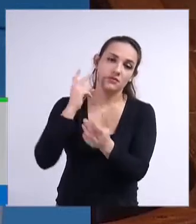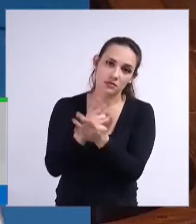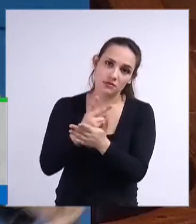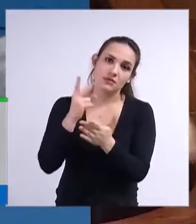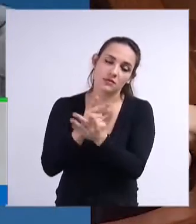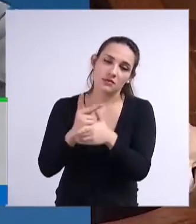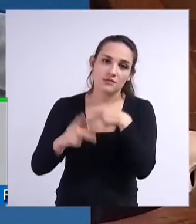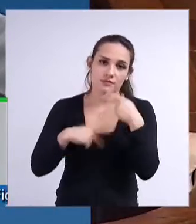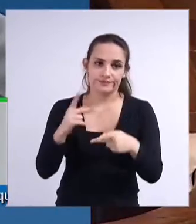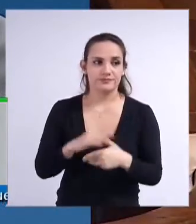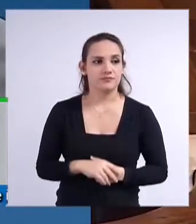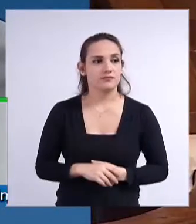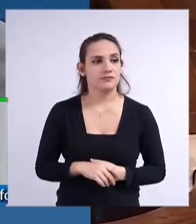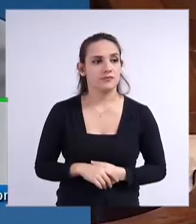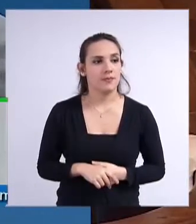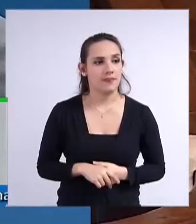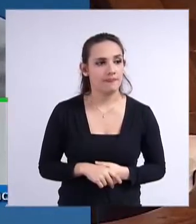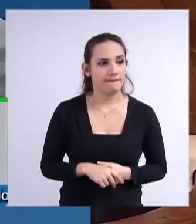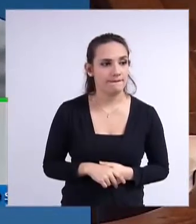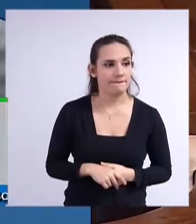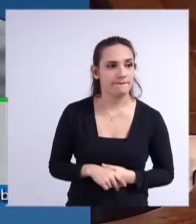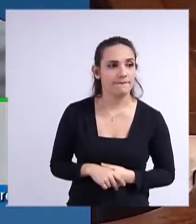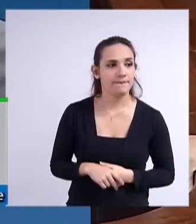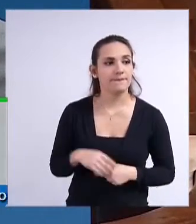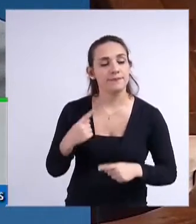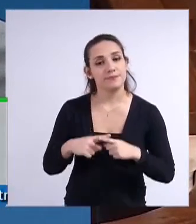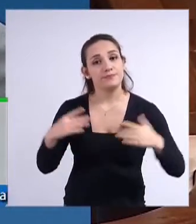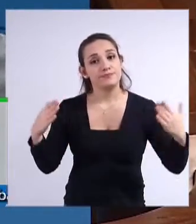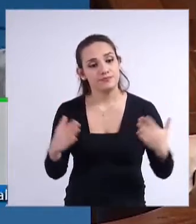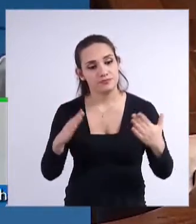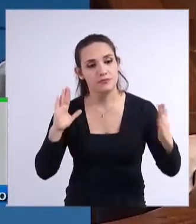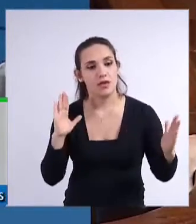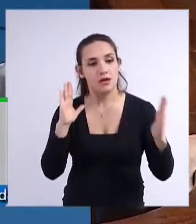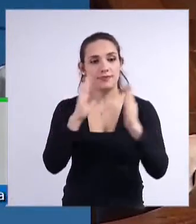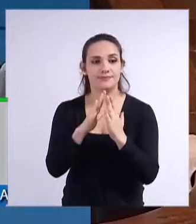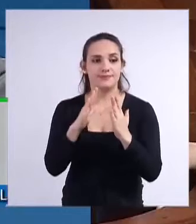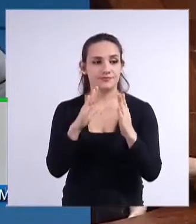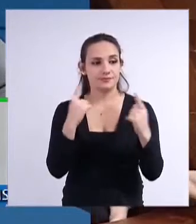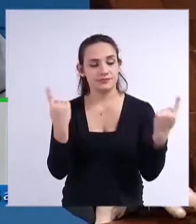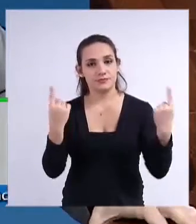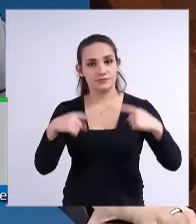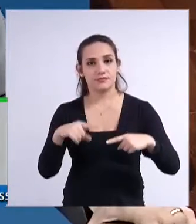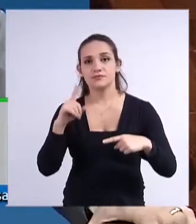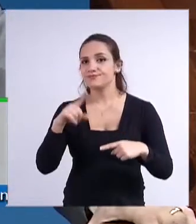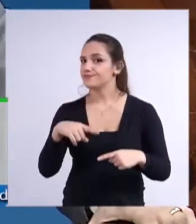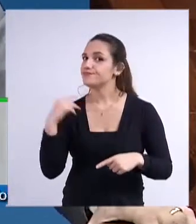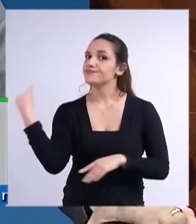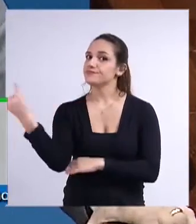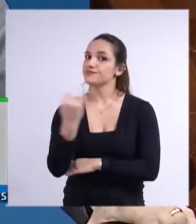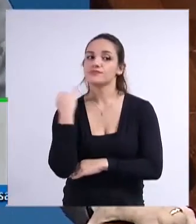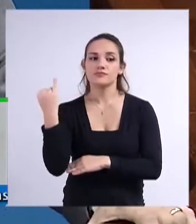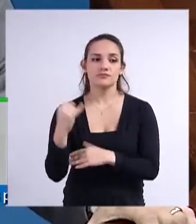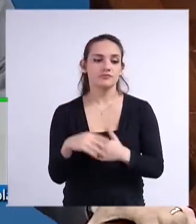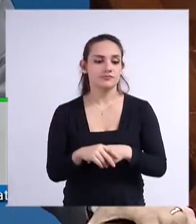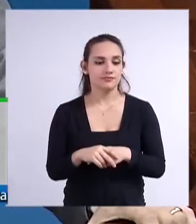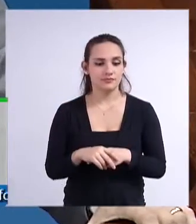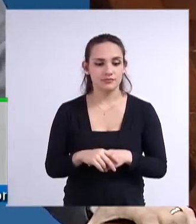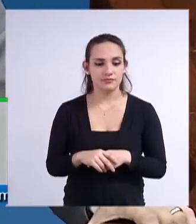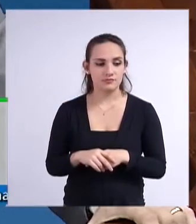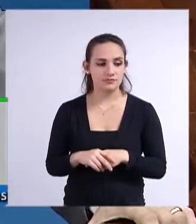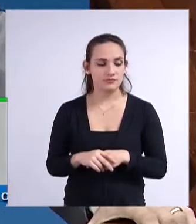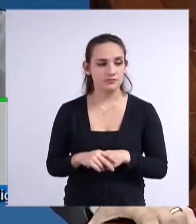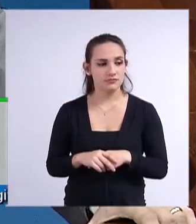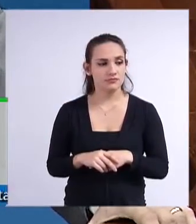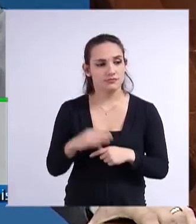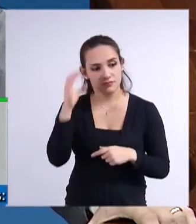Essa semana de enfrentamento vai ter um papel fundamental nessa